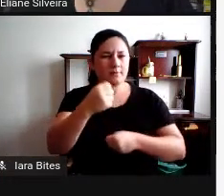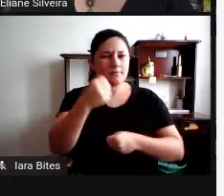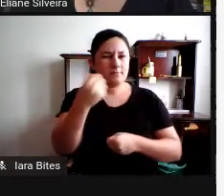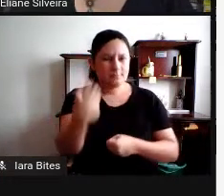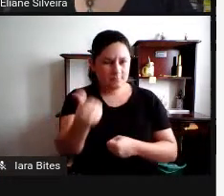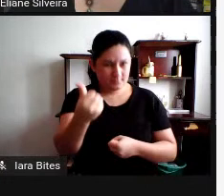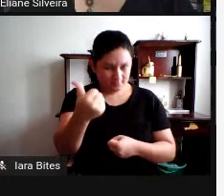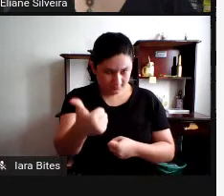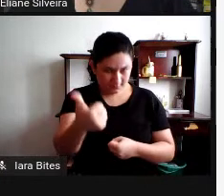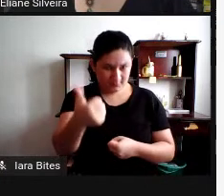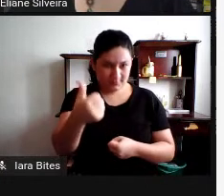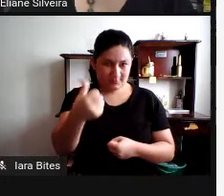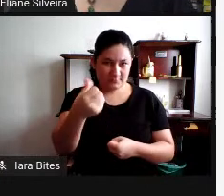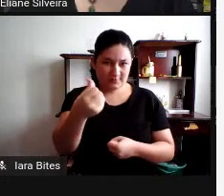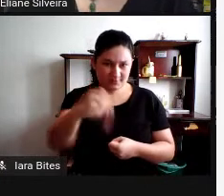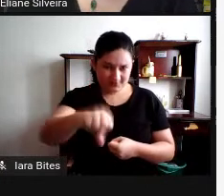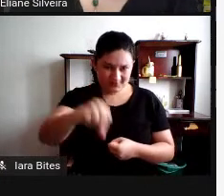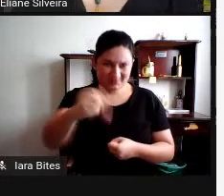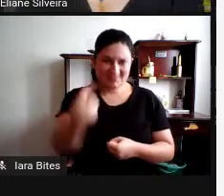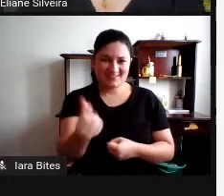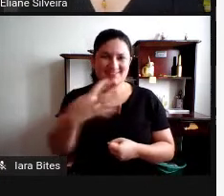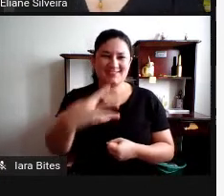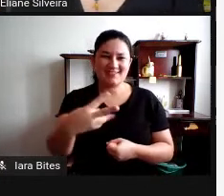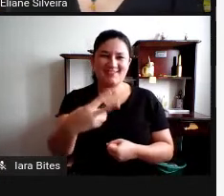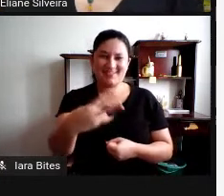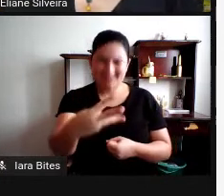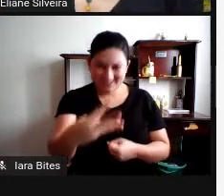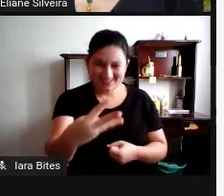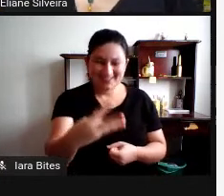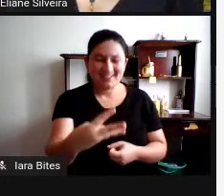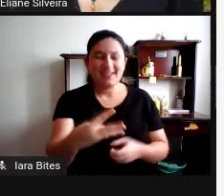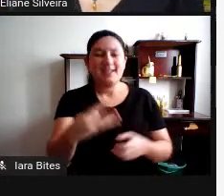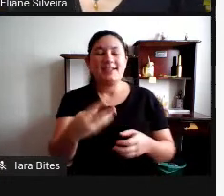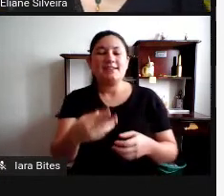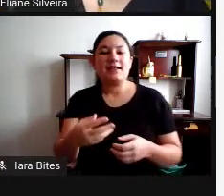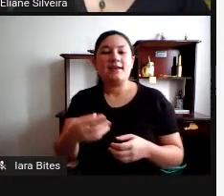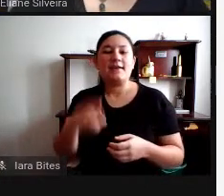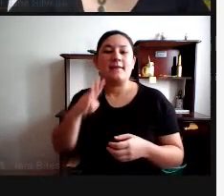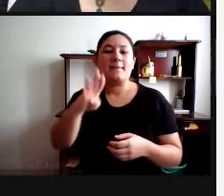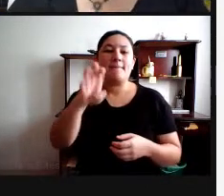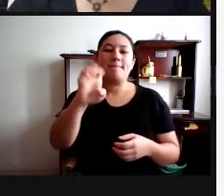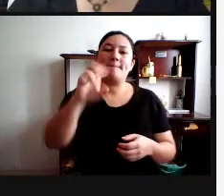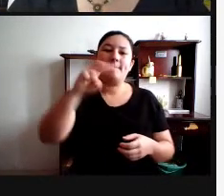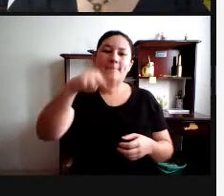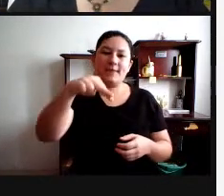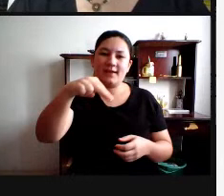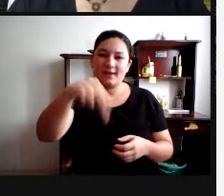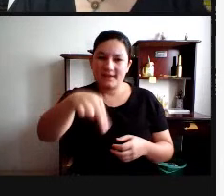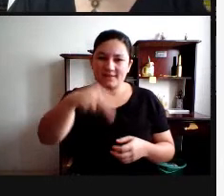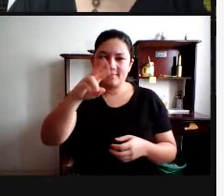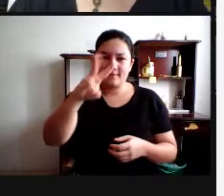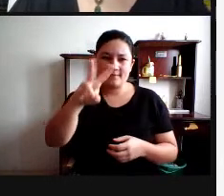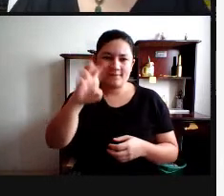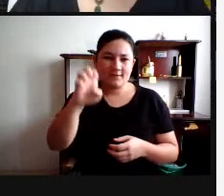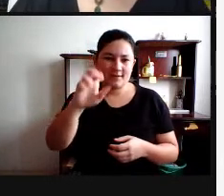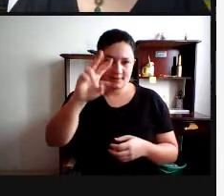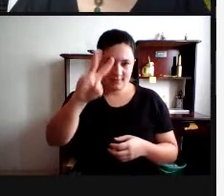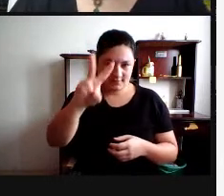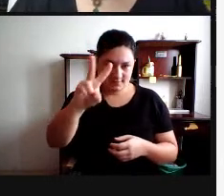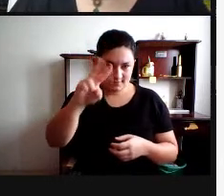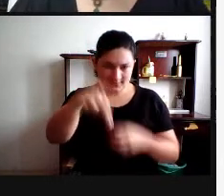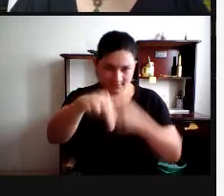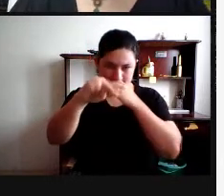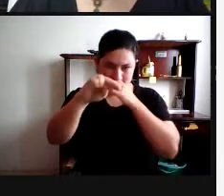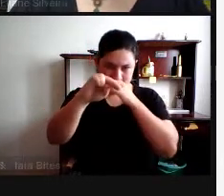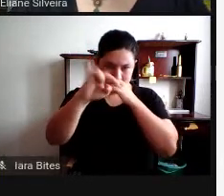conferência que se chama Sussir, após meio século. Nessa conferência, ele já nota